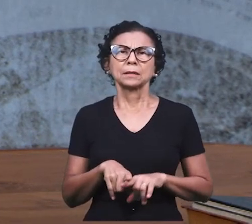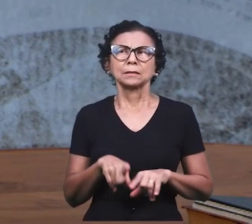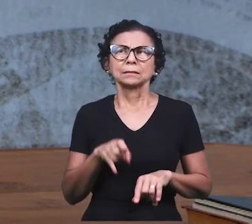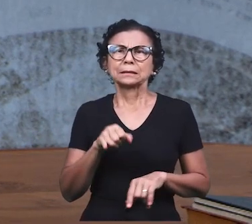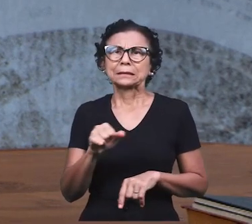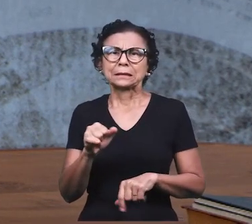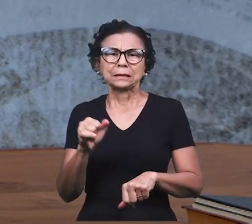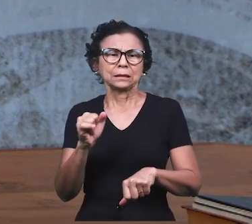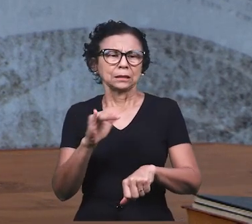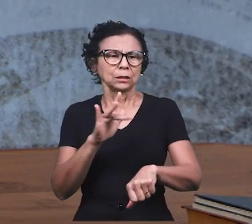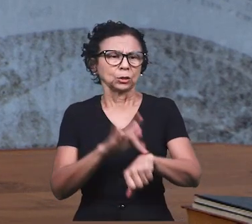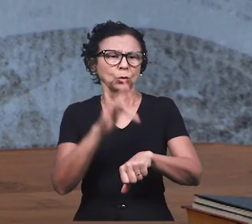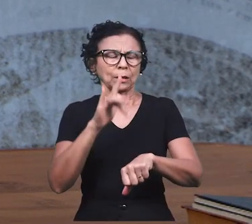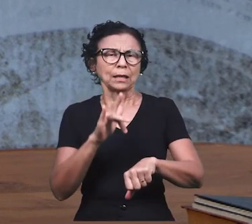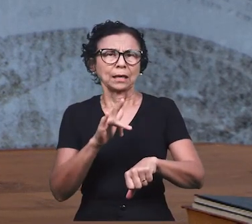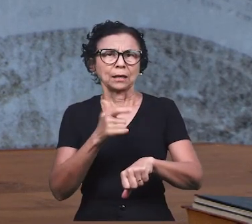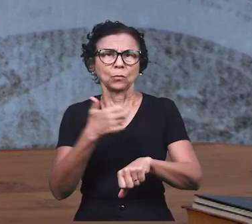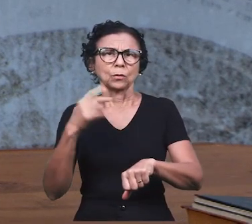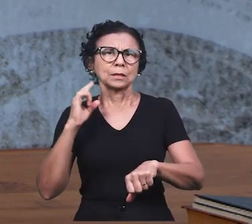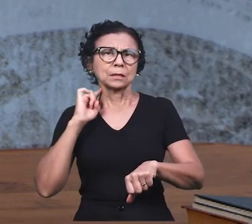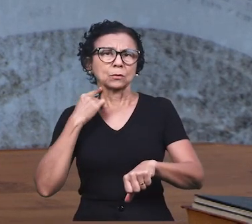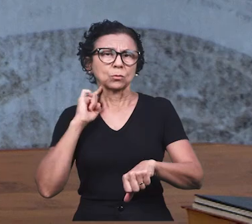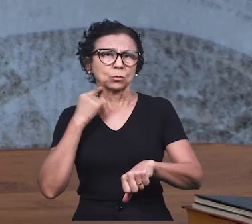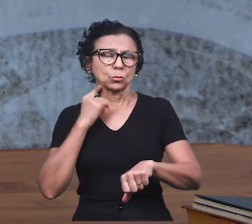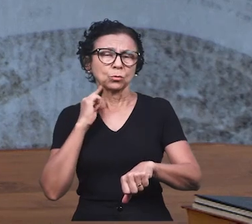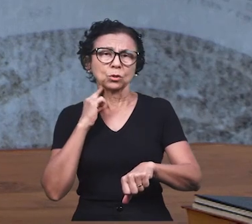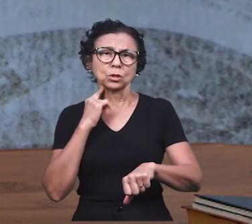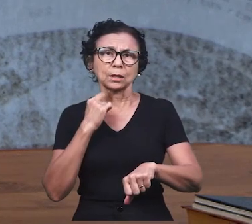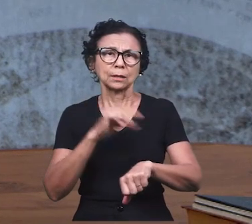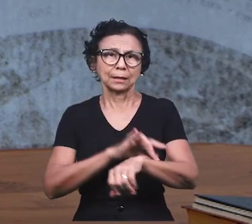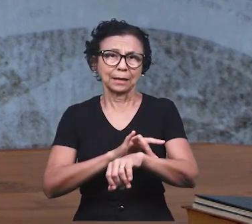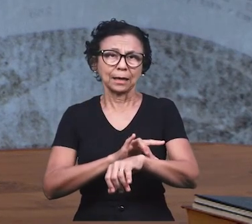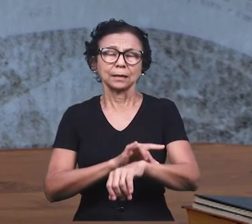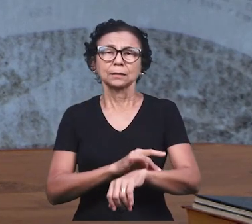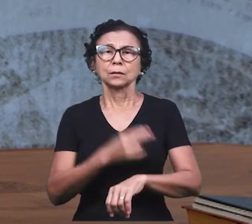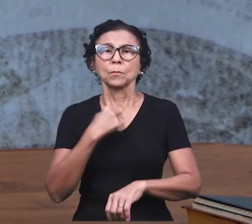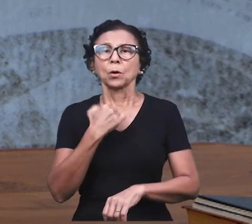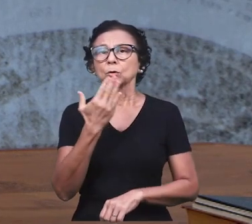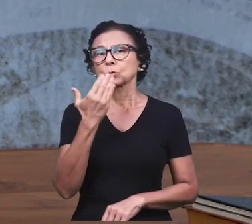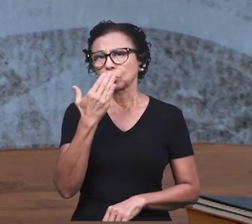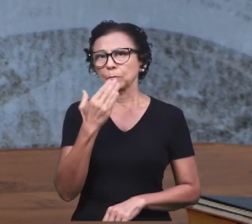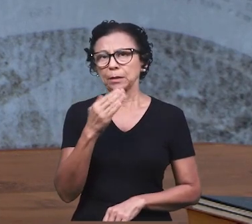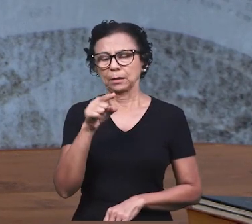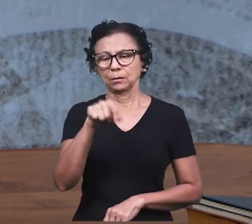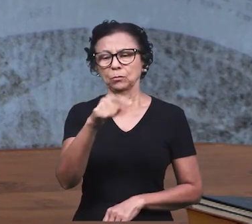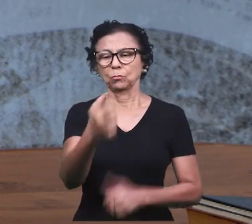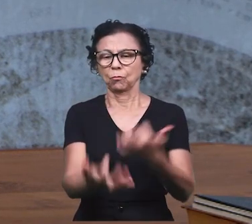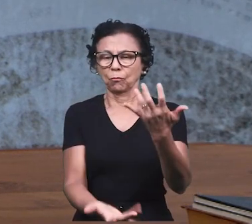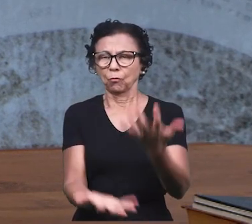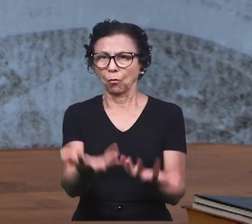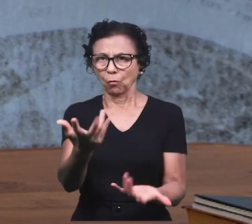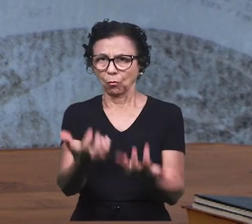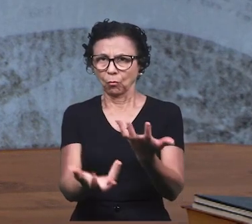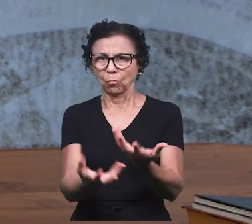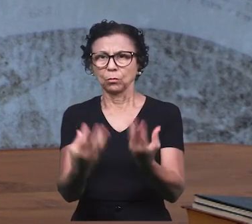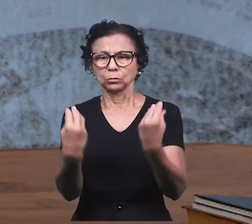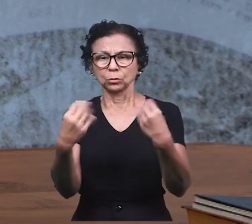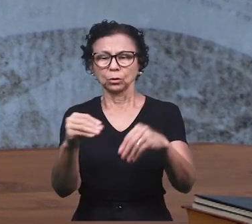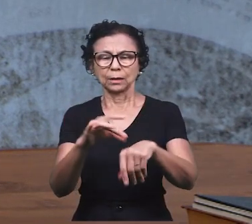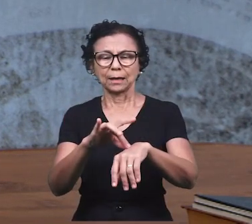coisa imunda não se comerá, com fogo será queimada. Mas da outra carne, qualquer